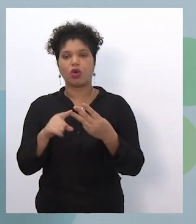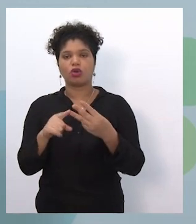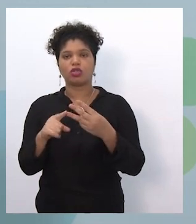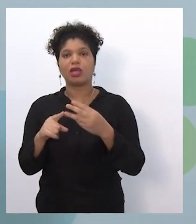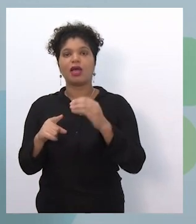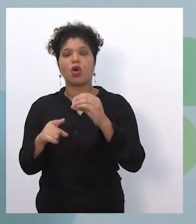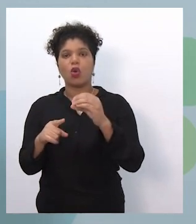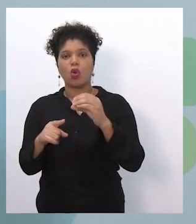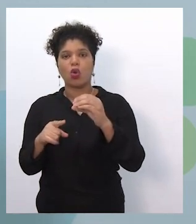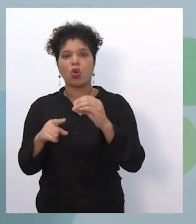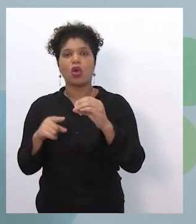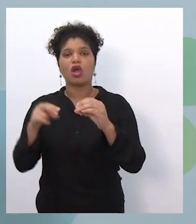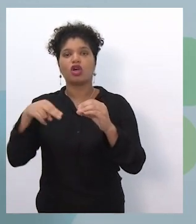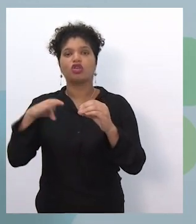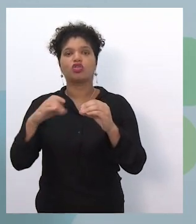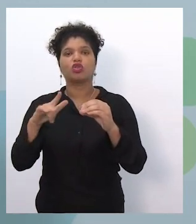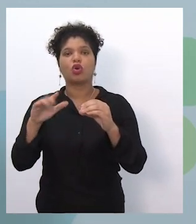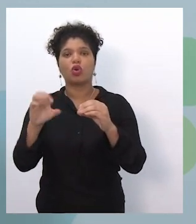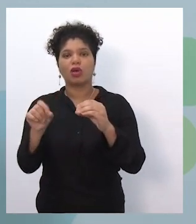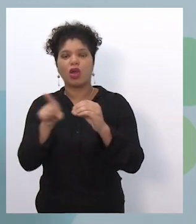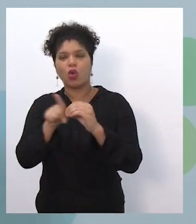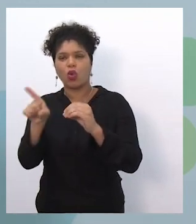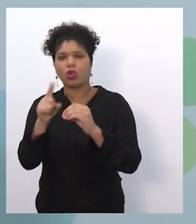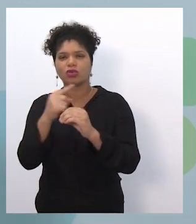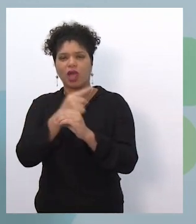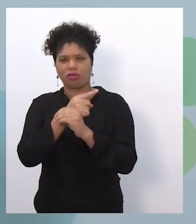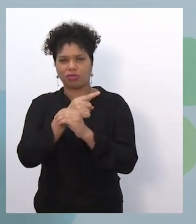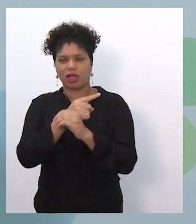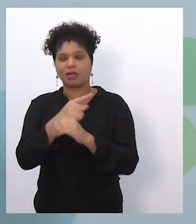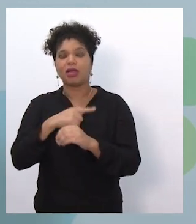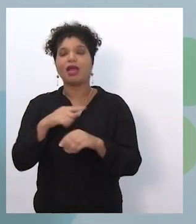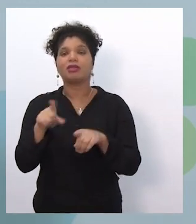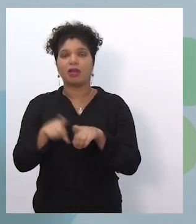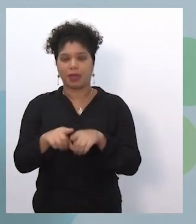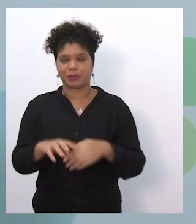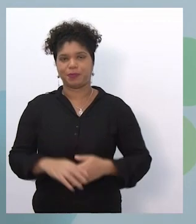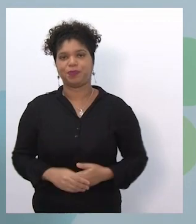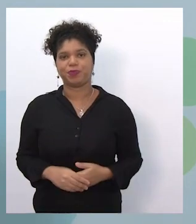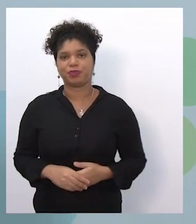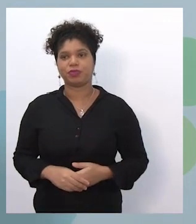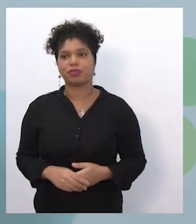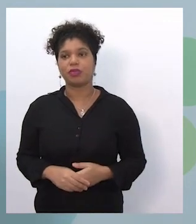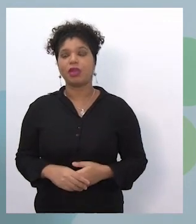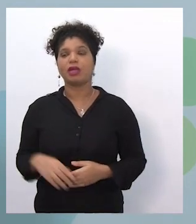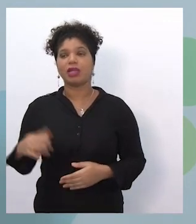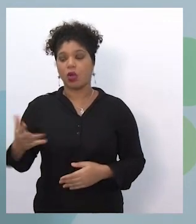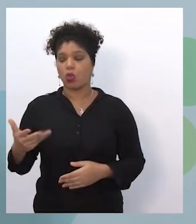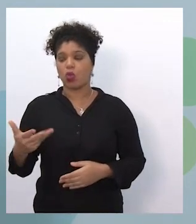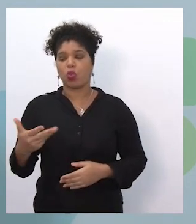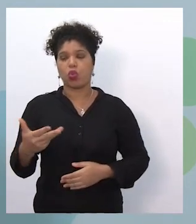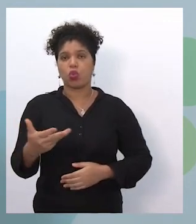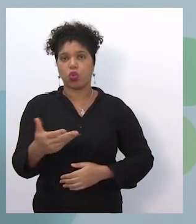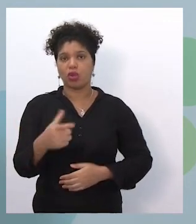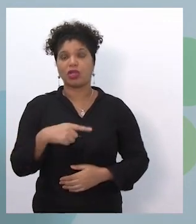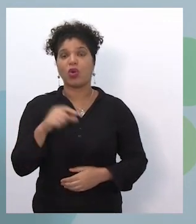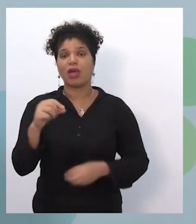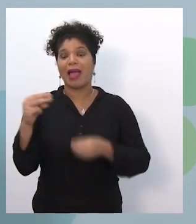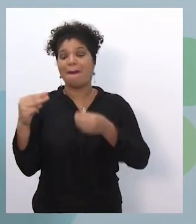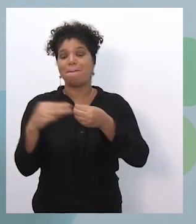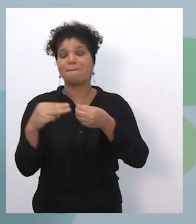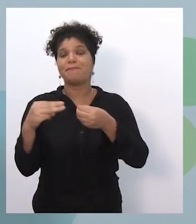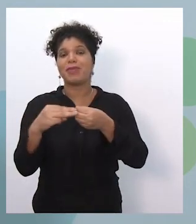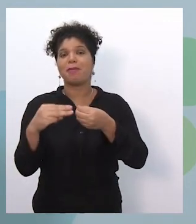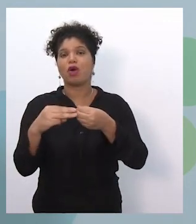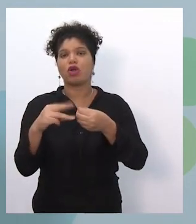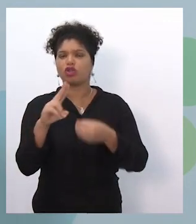ser mais rápido. Além de tudo isso, ele também tem um cache, tá? O processador tem um cache que é a memória. Então, é a